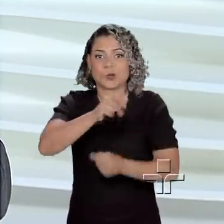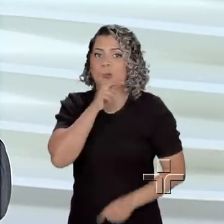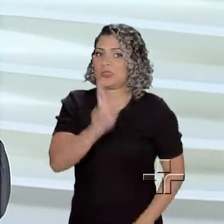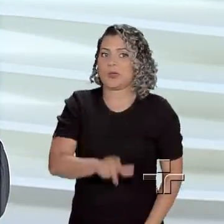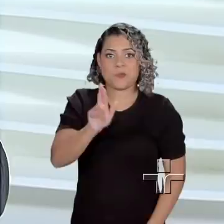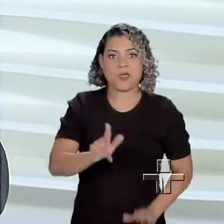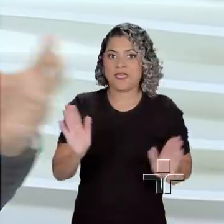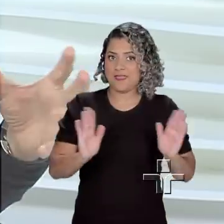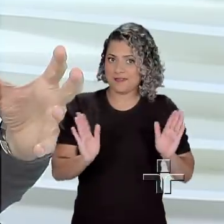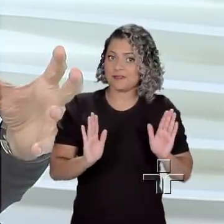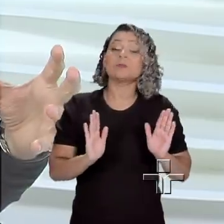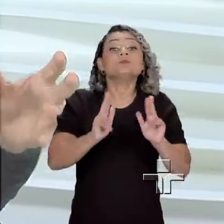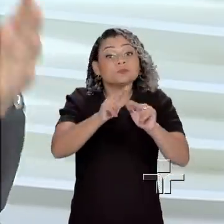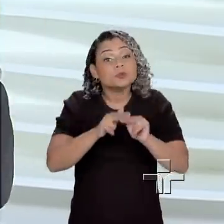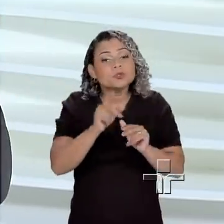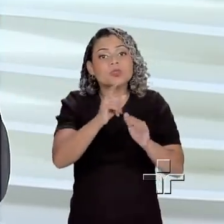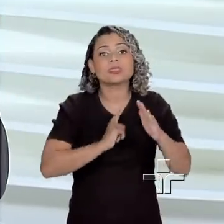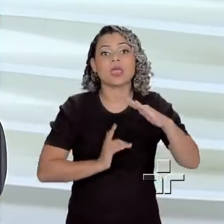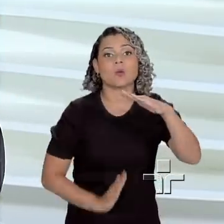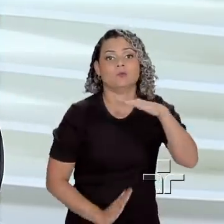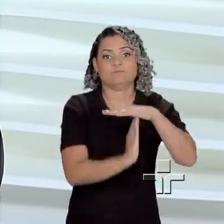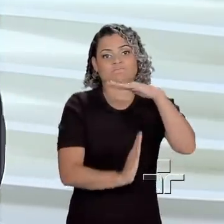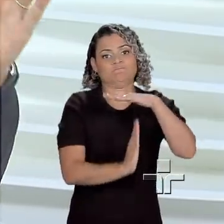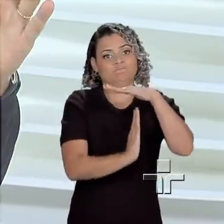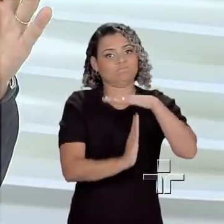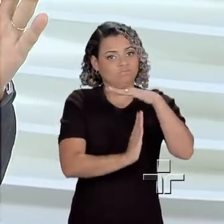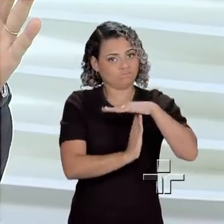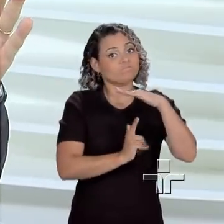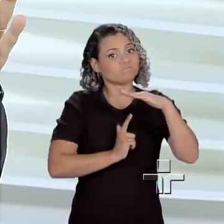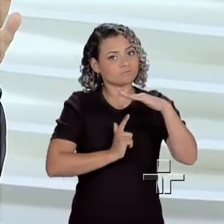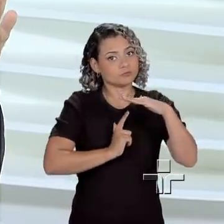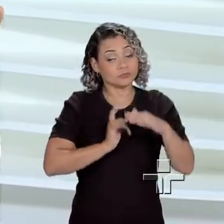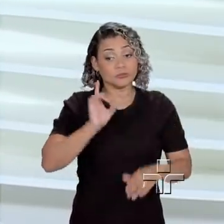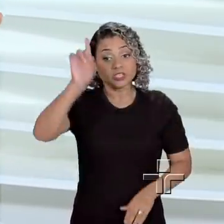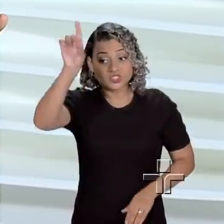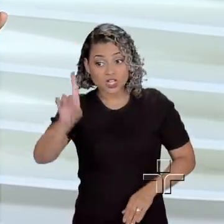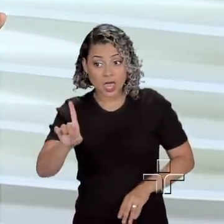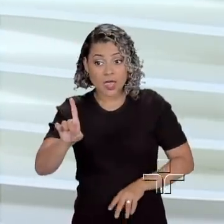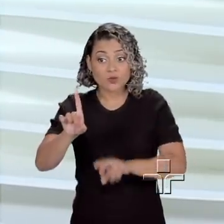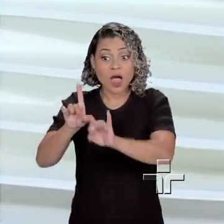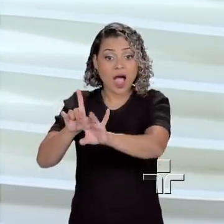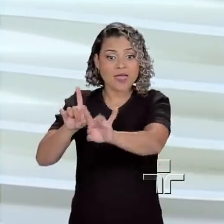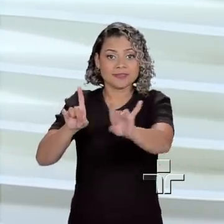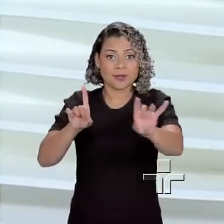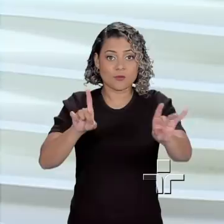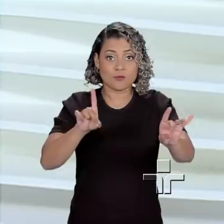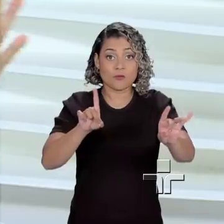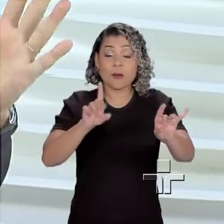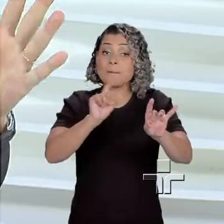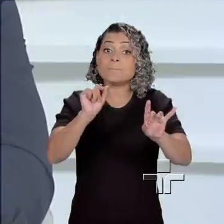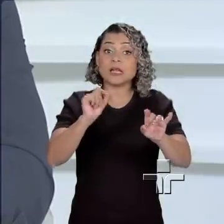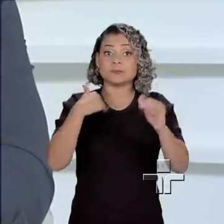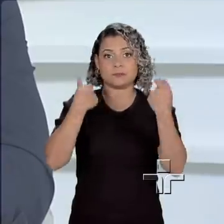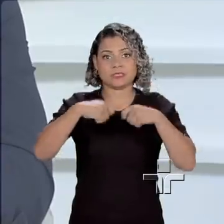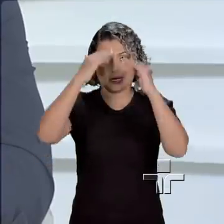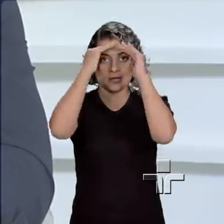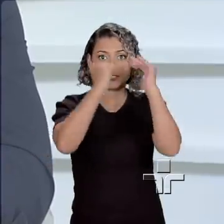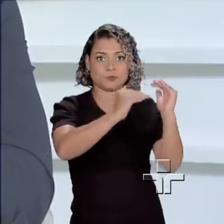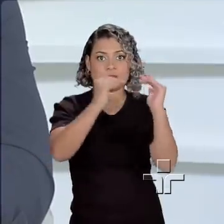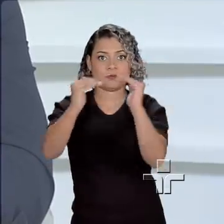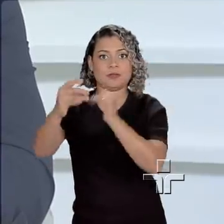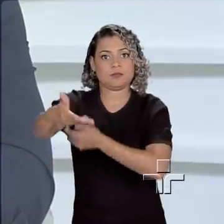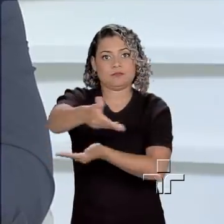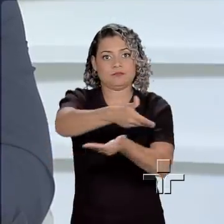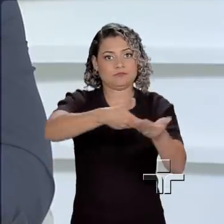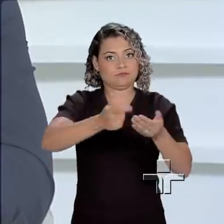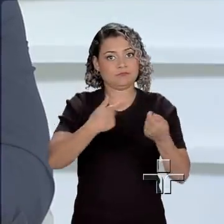antes. Mas aí está o limite, né? O direito de cada um acaba ali quando começa o direito do outro. Se a gente colocar de